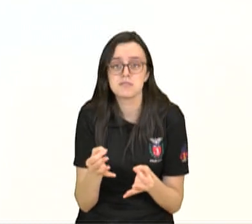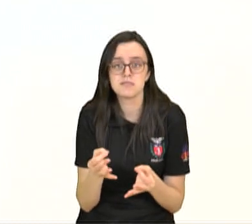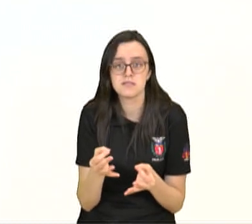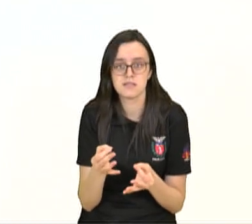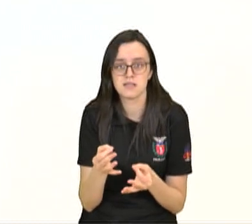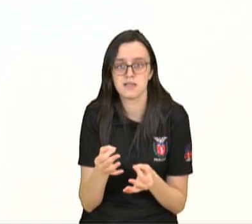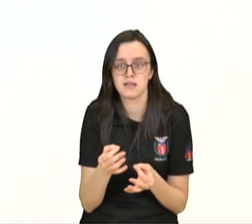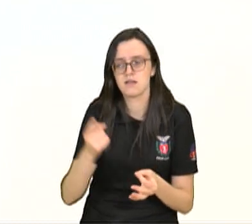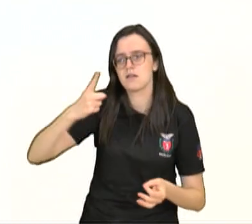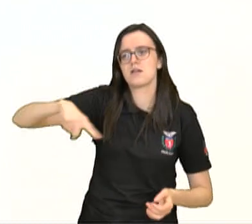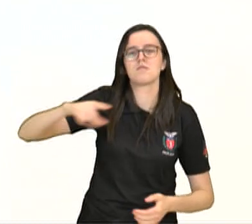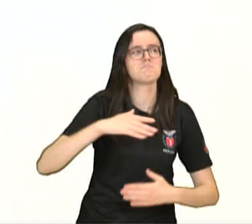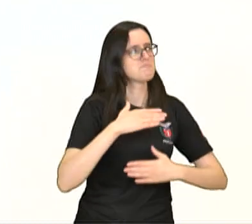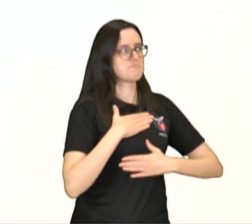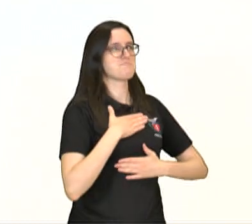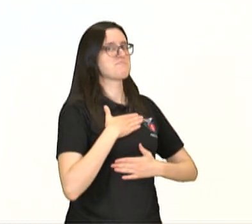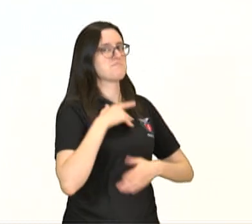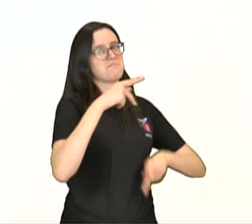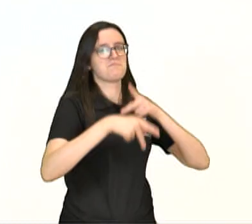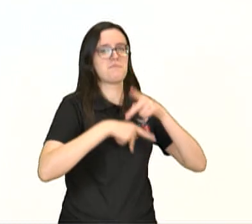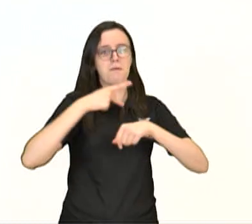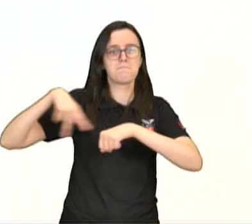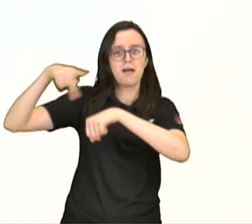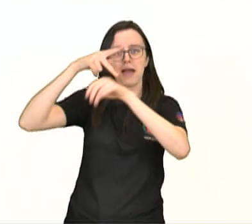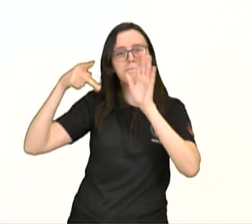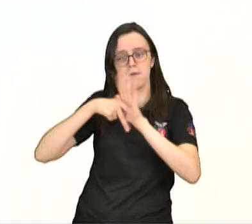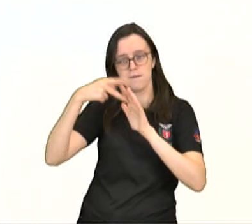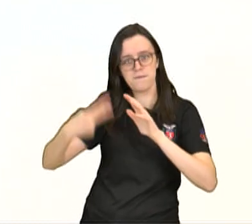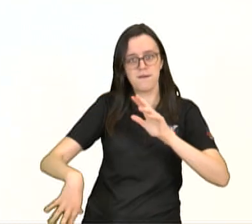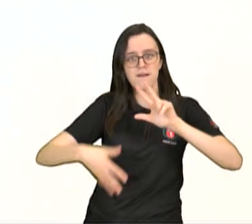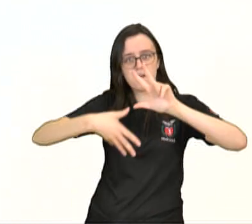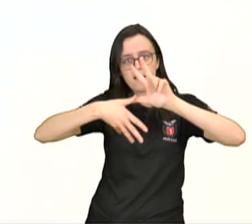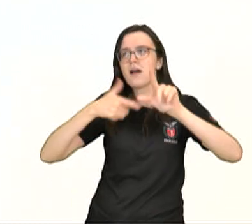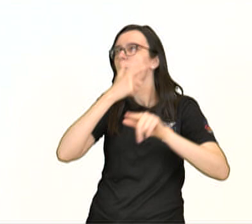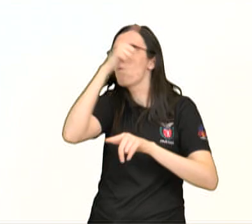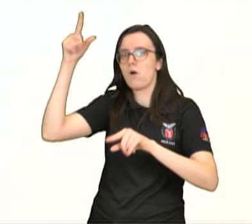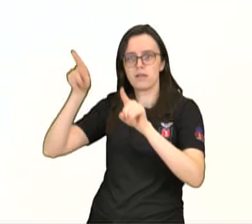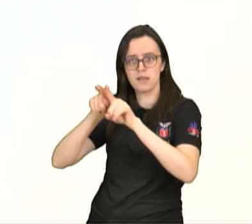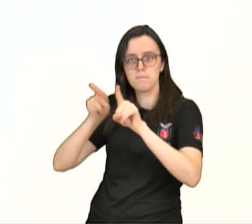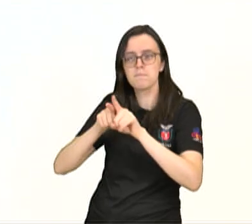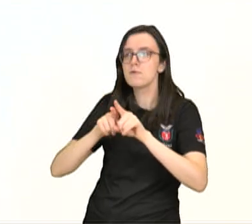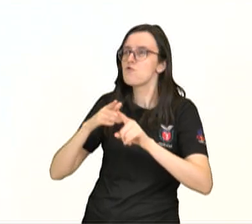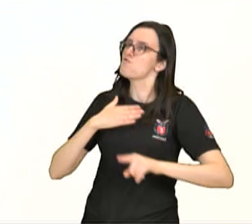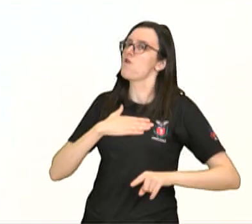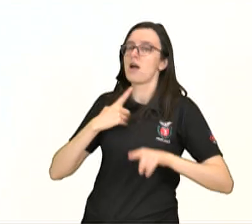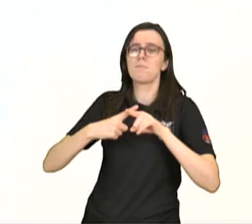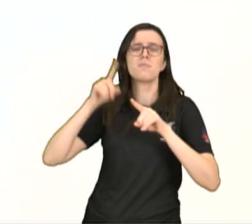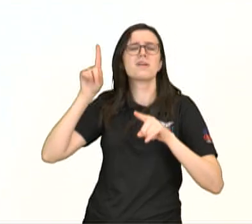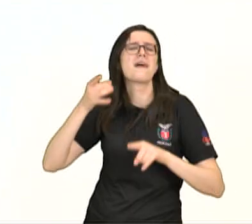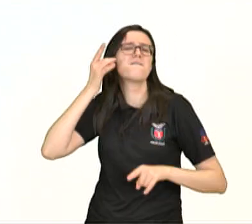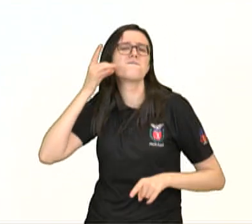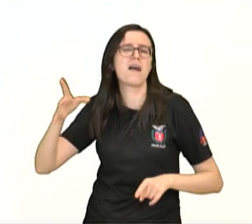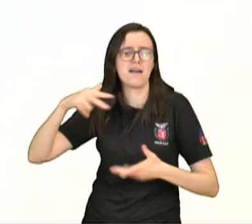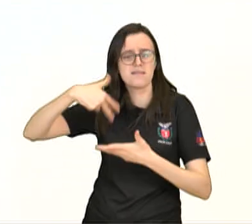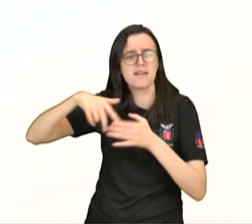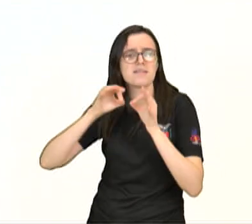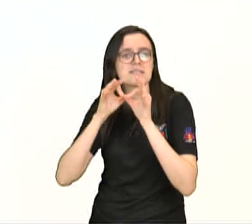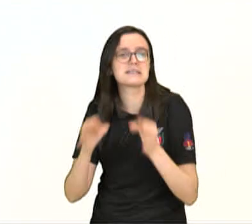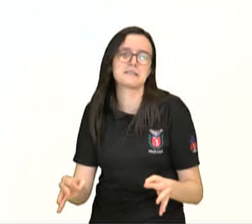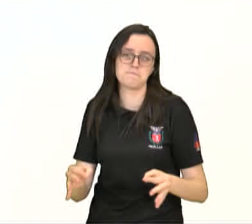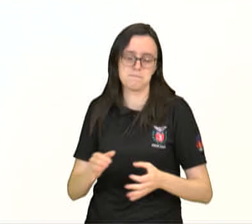caiu no gosto latino, no gosto de vários países latinos, justamente por ser uma coreografia simples, fácil de